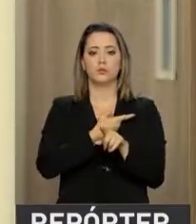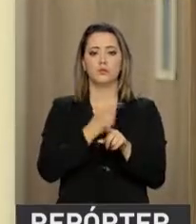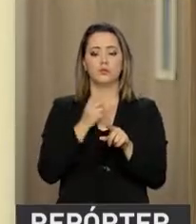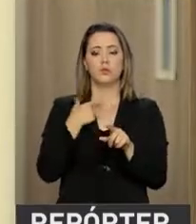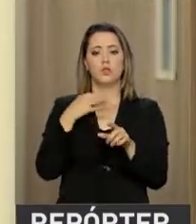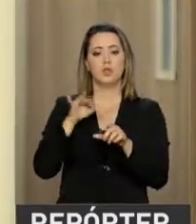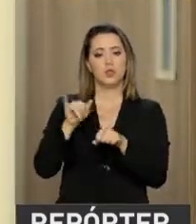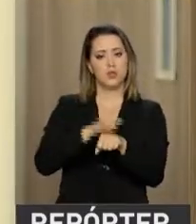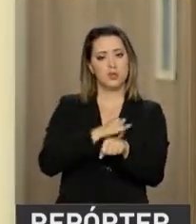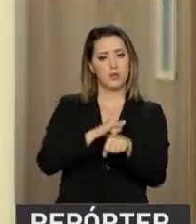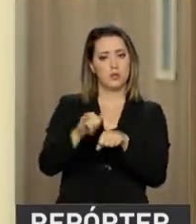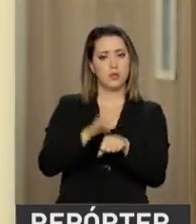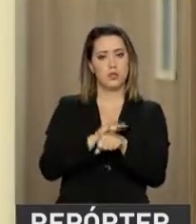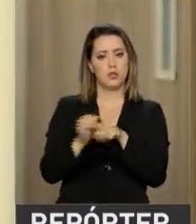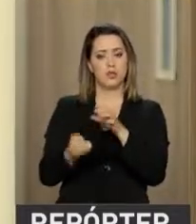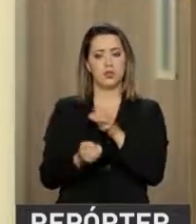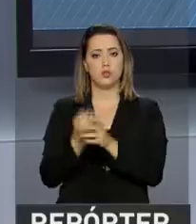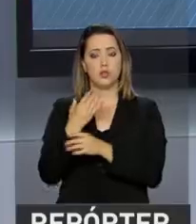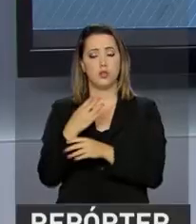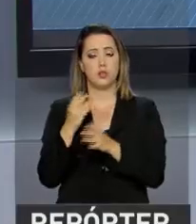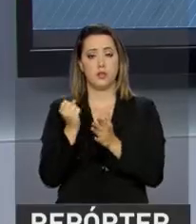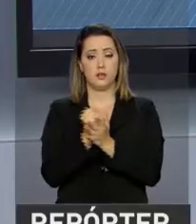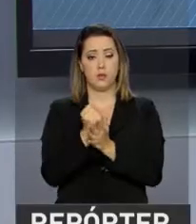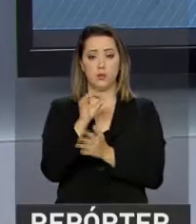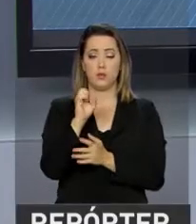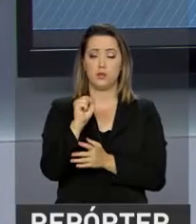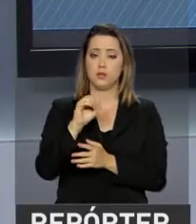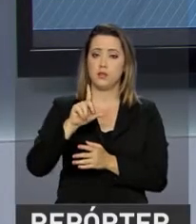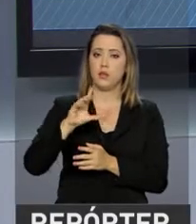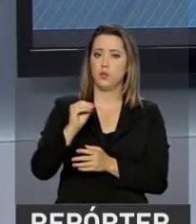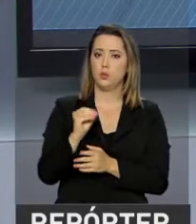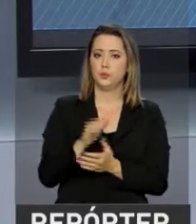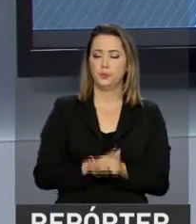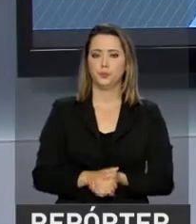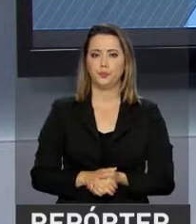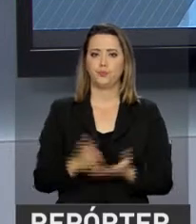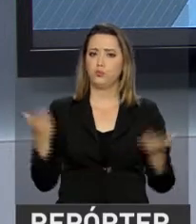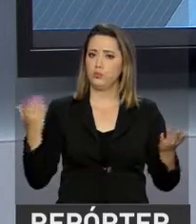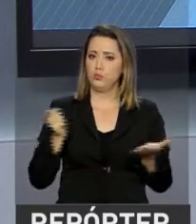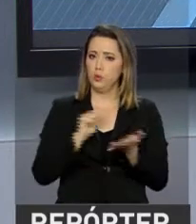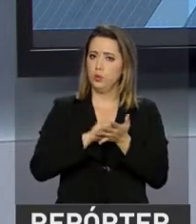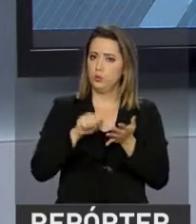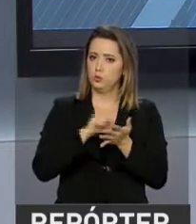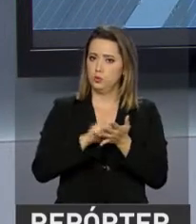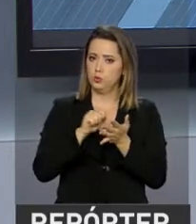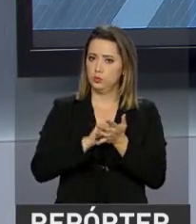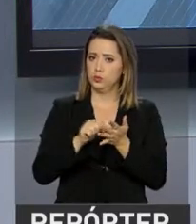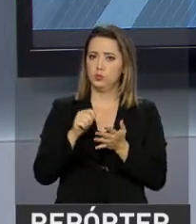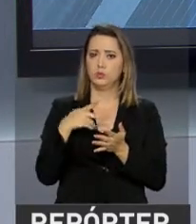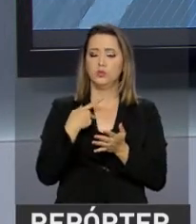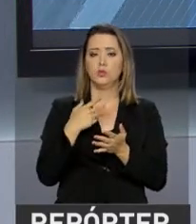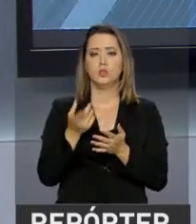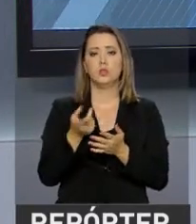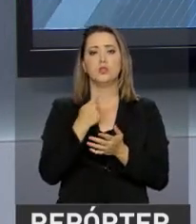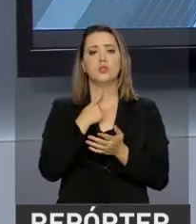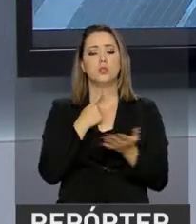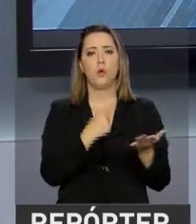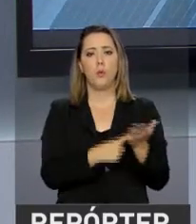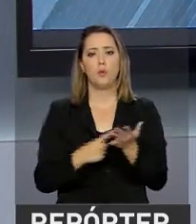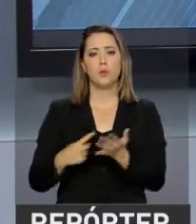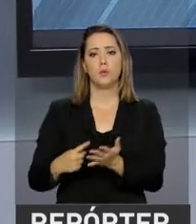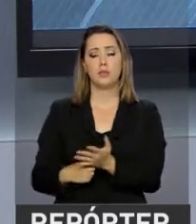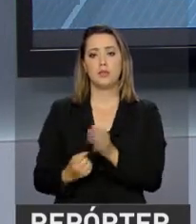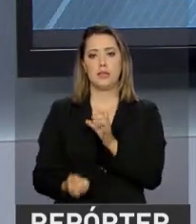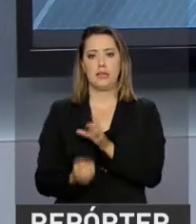essa estratégia na criação do selo. Foi assinado hoje em São Paulo um protocolo de intenções para a criação